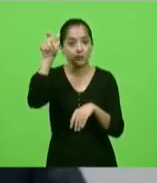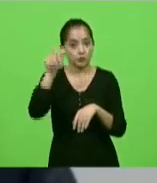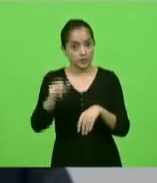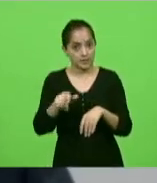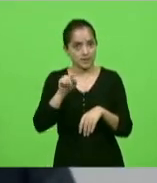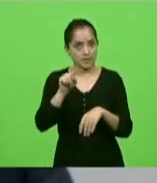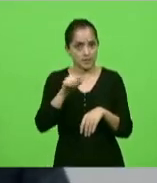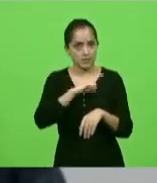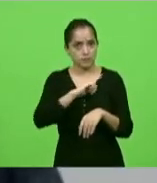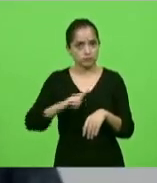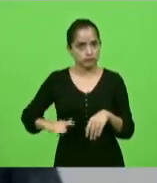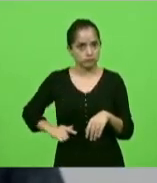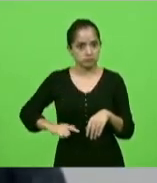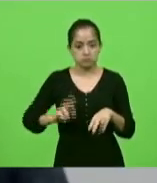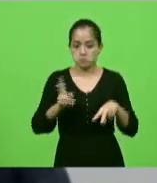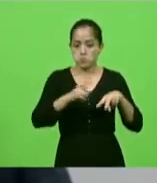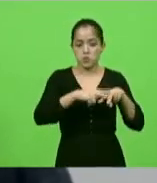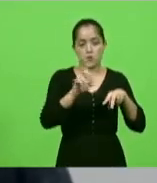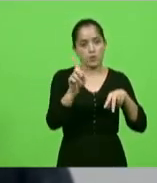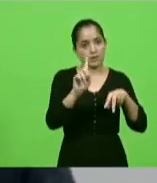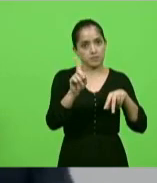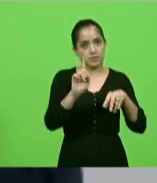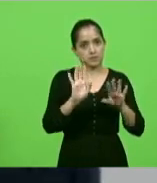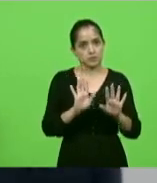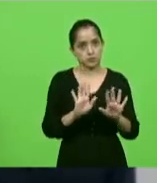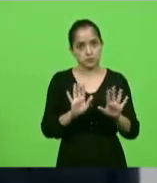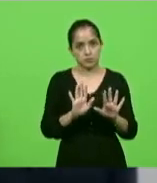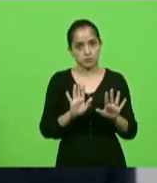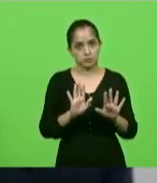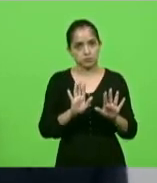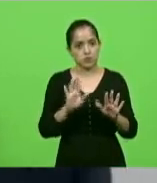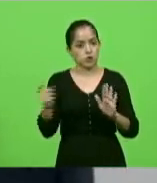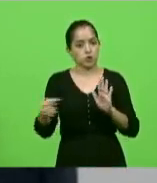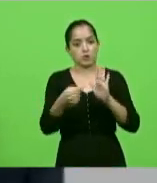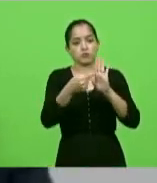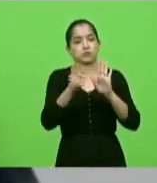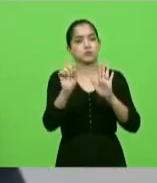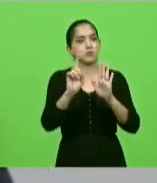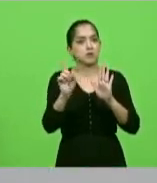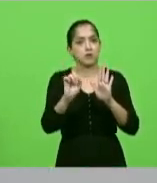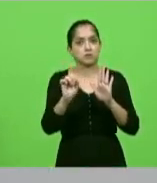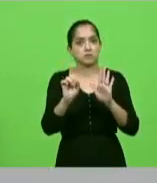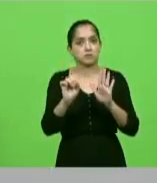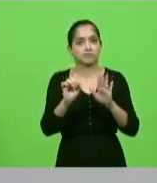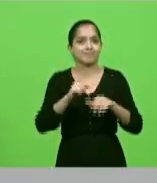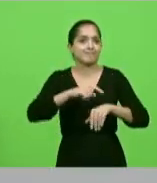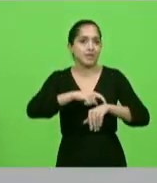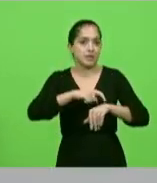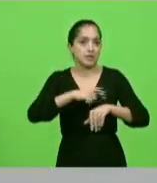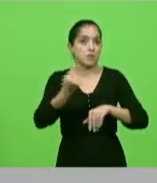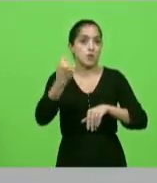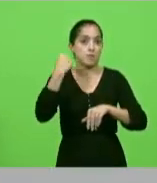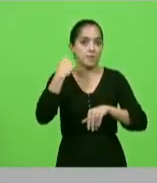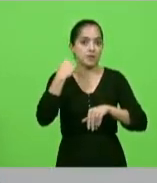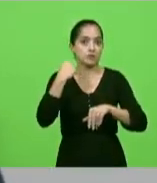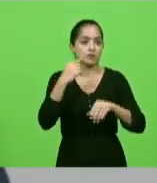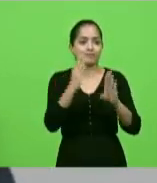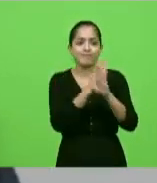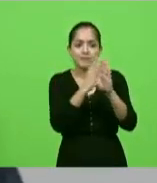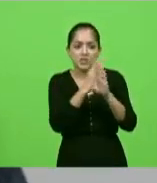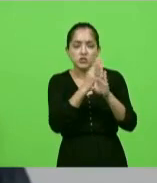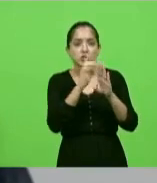naquela oportunidade, não era preso, não era denunciado, sequer naquela oportunidade ele era